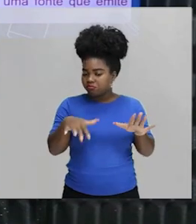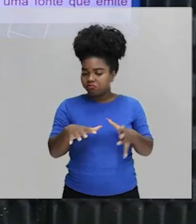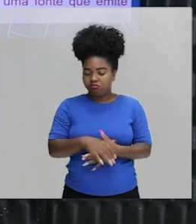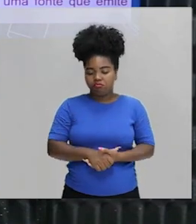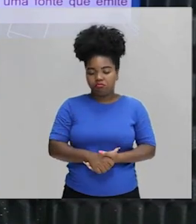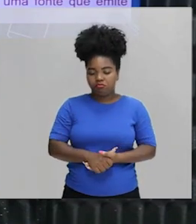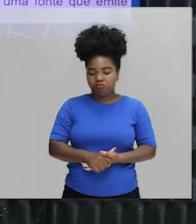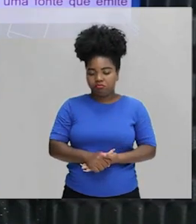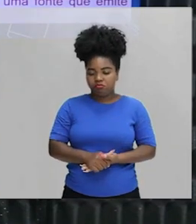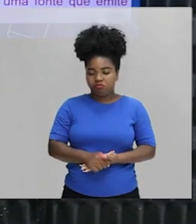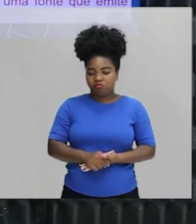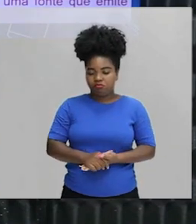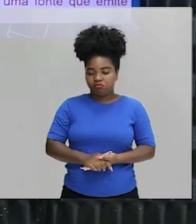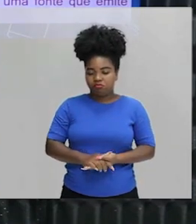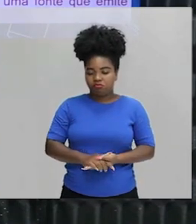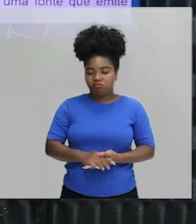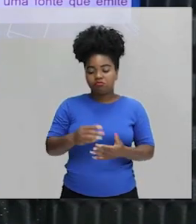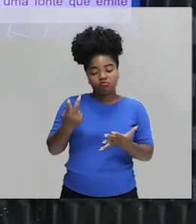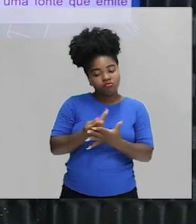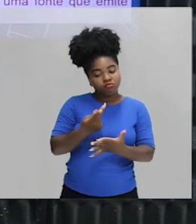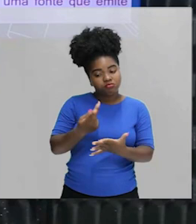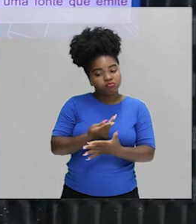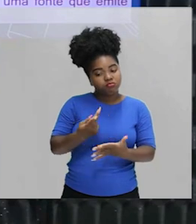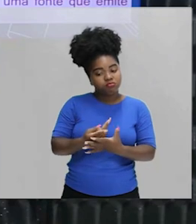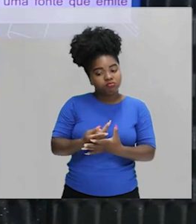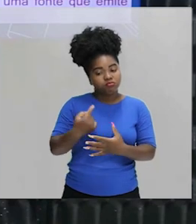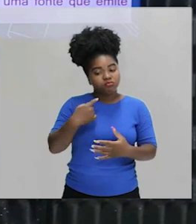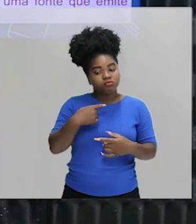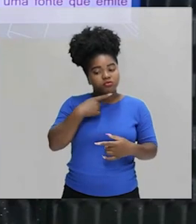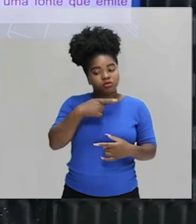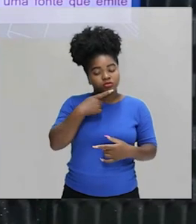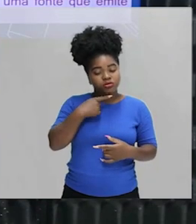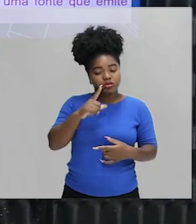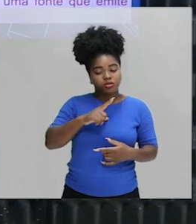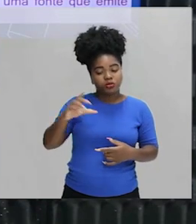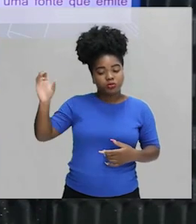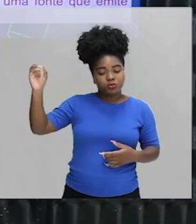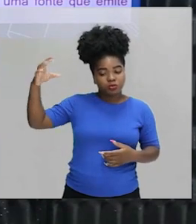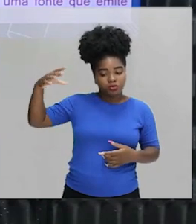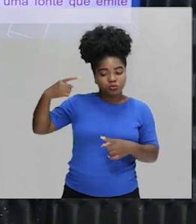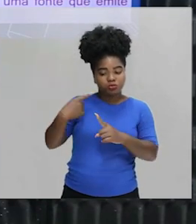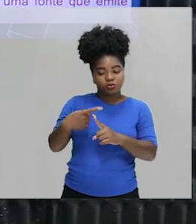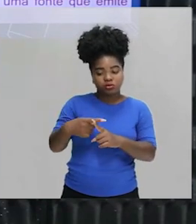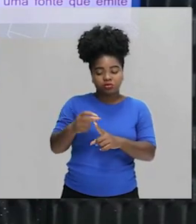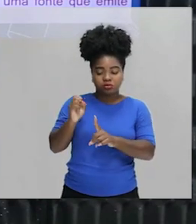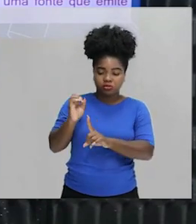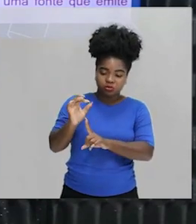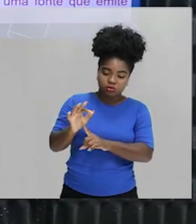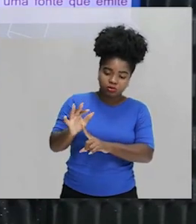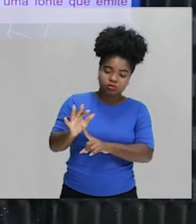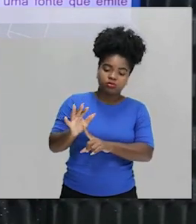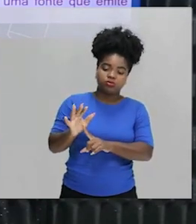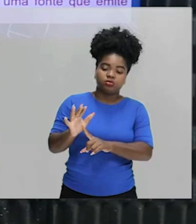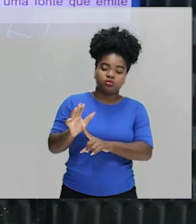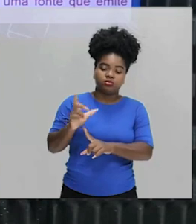ponto aí crucial dessa questão ela não conseguir emitir luz justamente porque nem todo o gás quando ele é atravessado